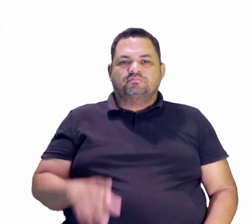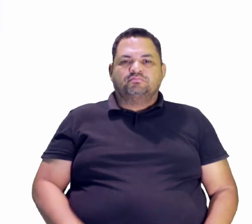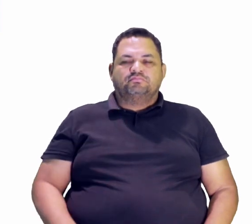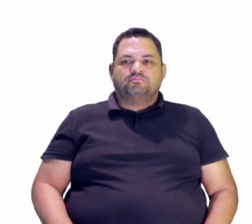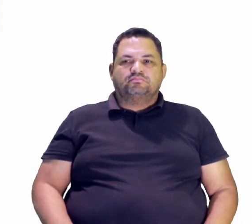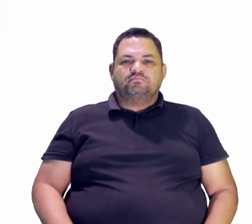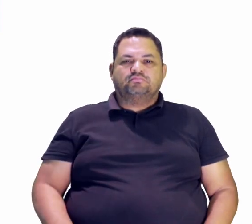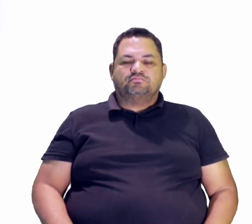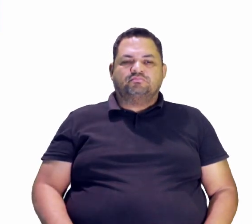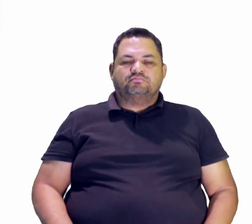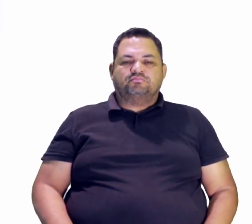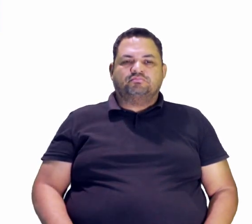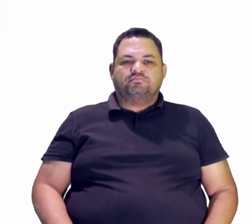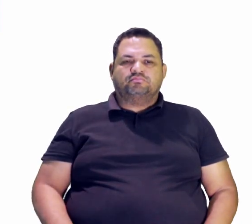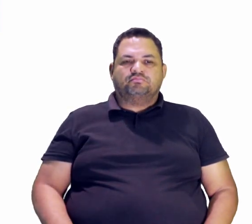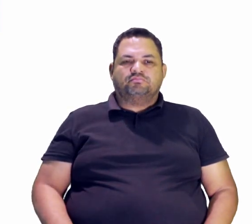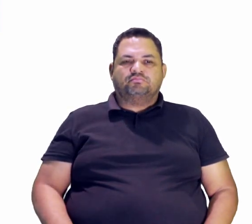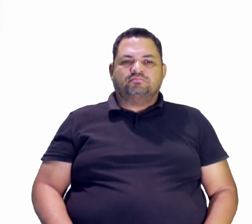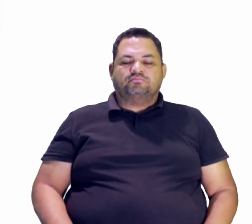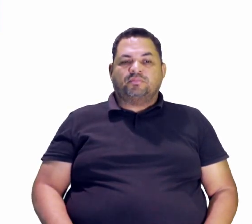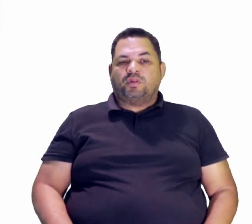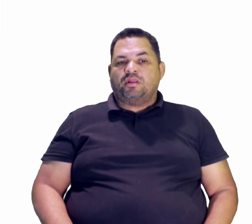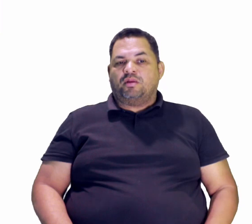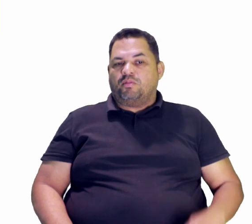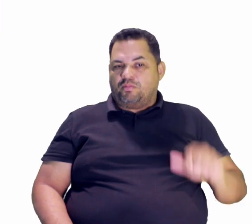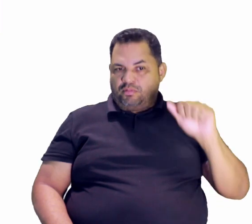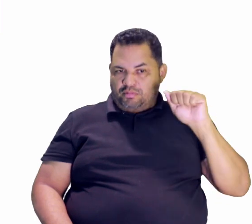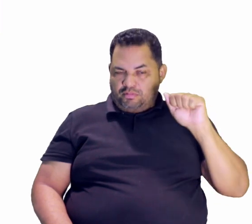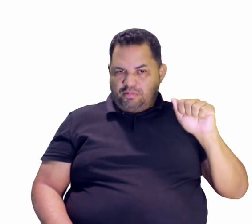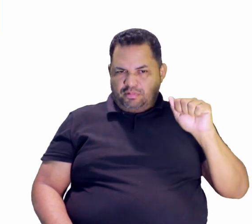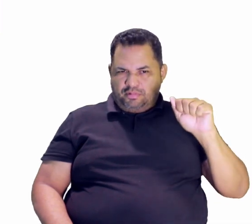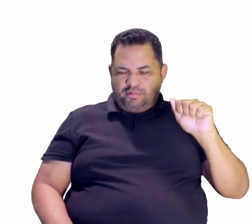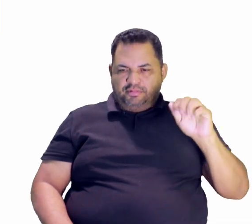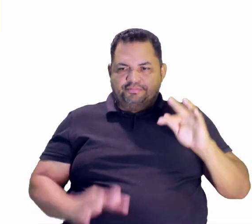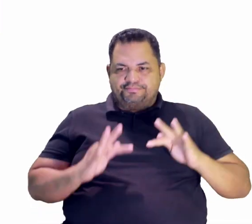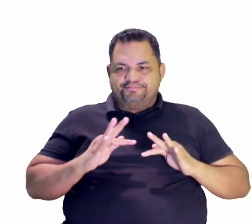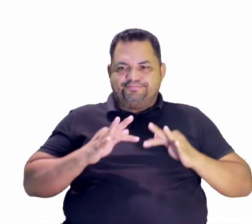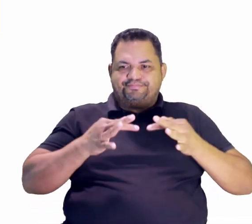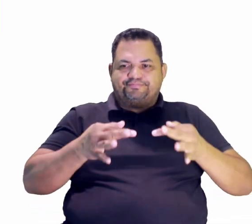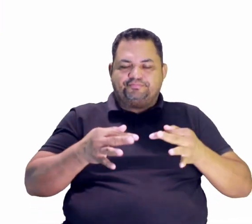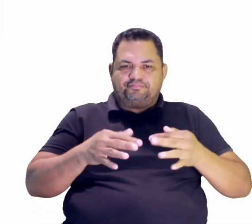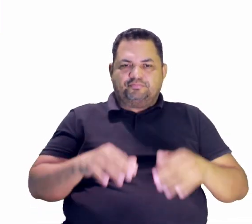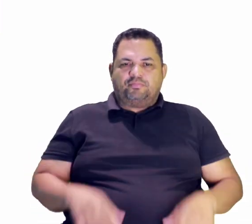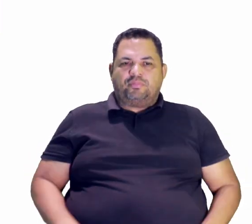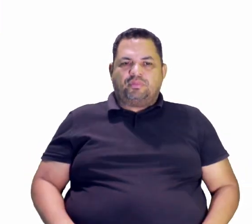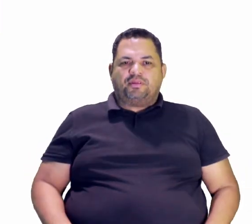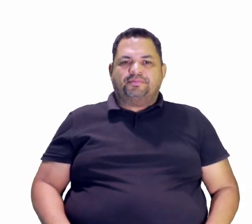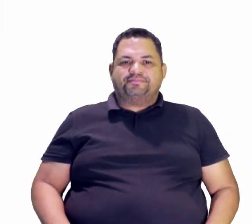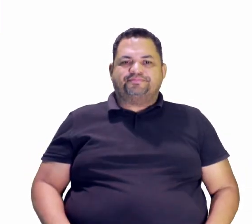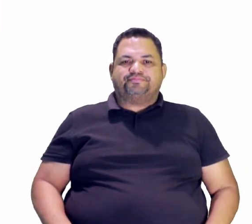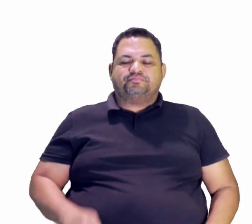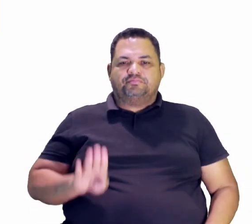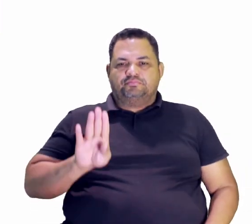bem. Coloquei o vetor A, no final do A, coloco o B,